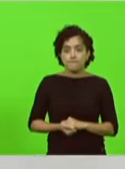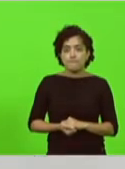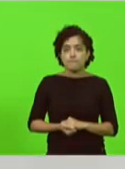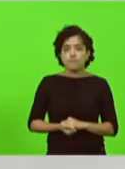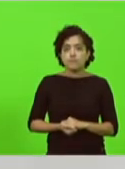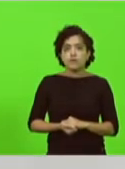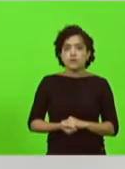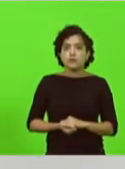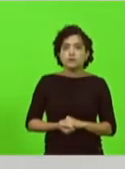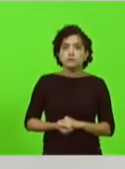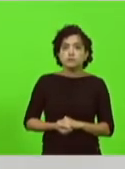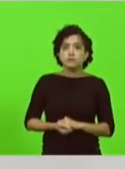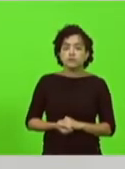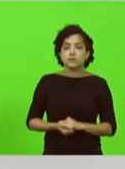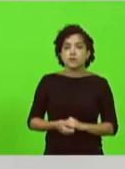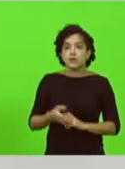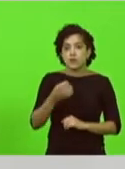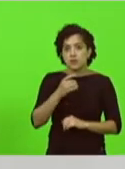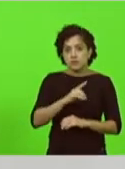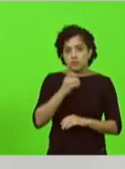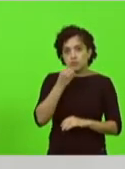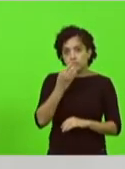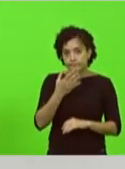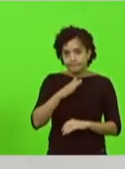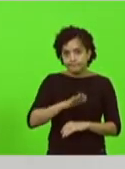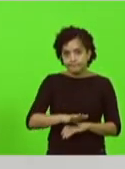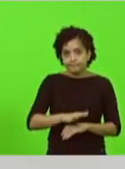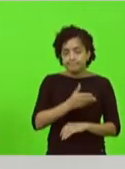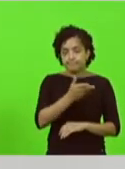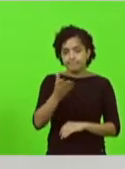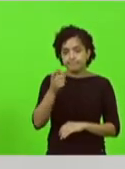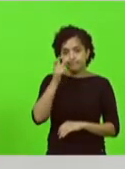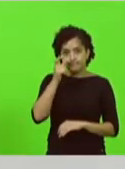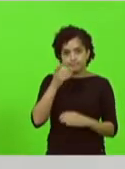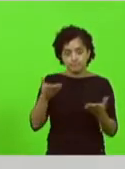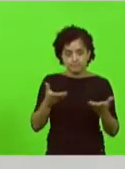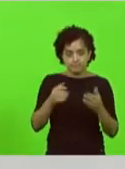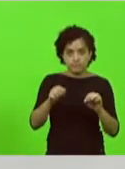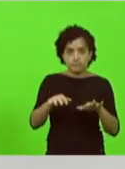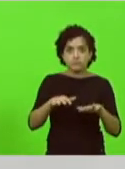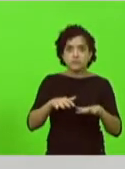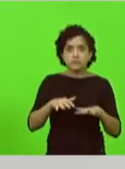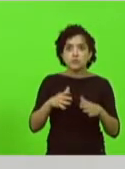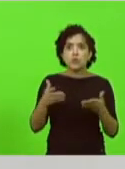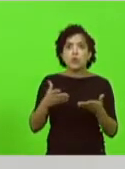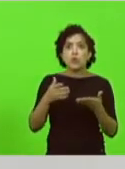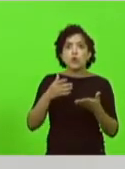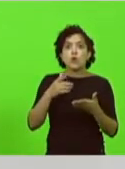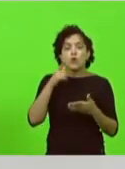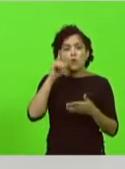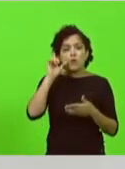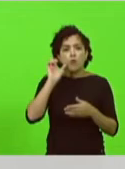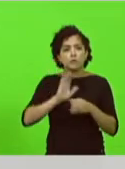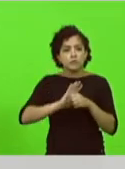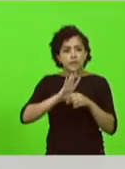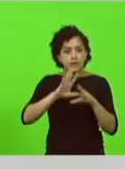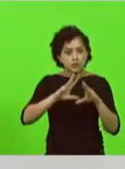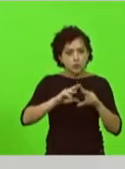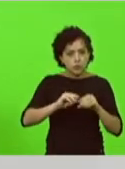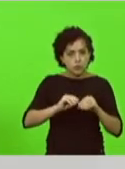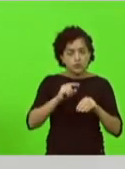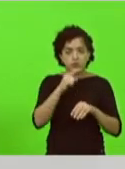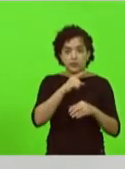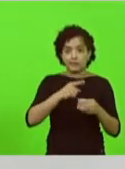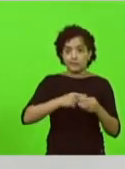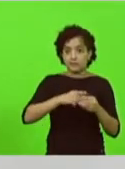Presidente, deputado, muito boa tarde. Boa tarde a todos aqueles que nos acompanham. Nós tivemos na noite de ontem, na cidade de Joinville,